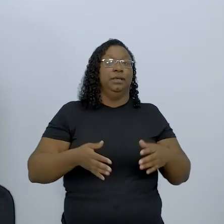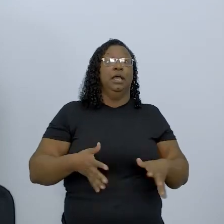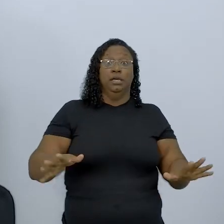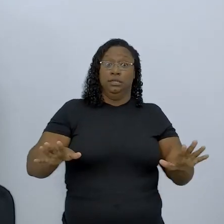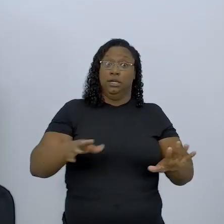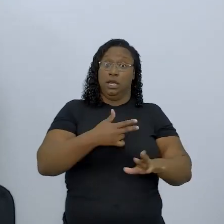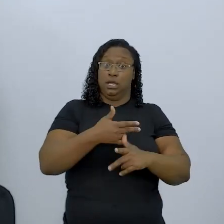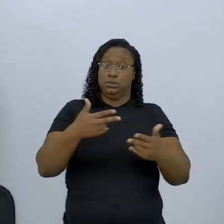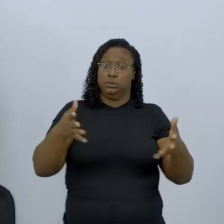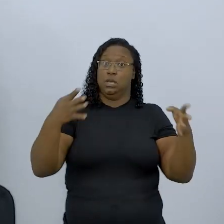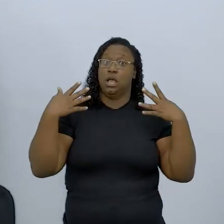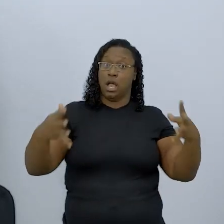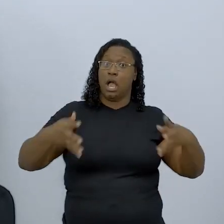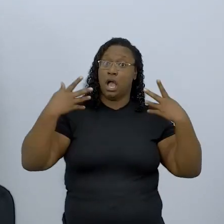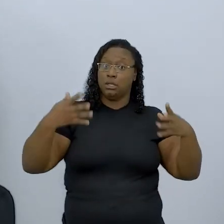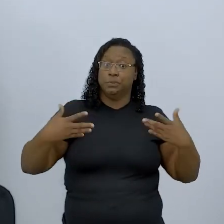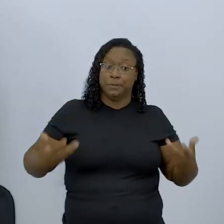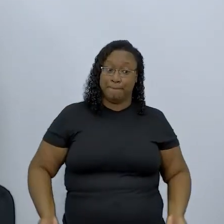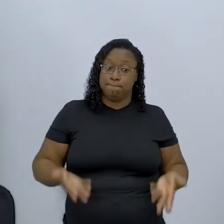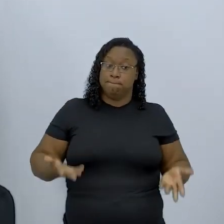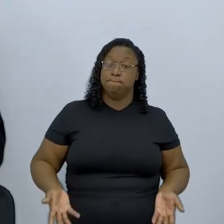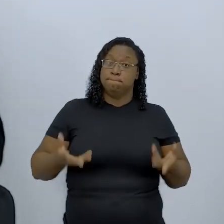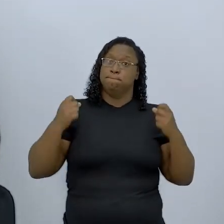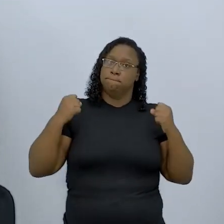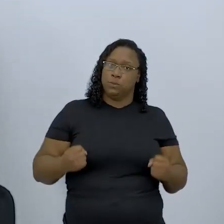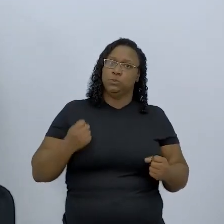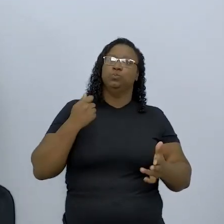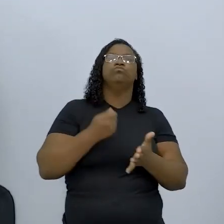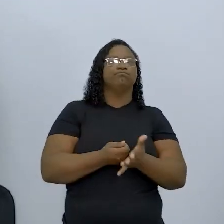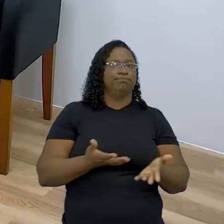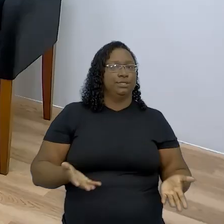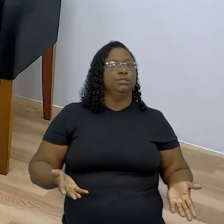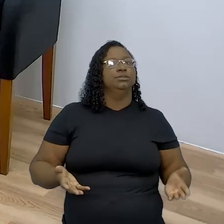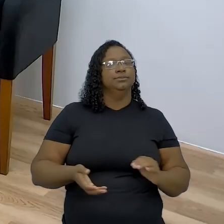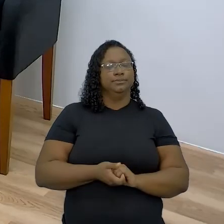calor. Porque esses são os mais potentes. Sim, se for possível, eu vou evitar. Por que não?